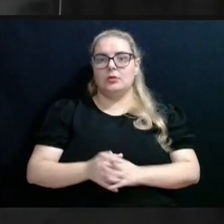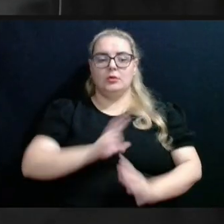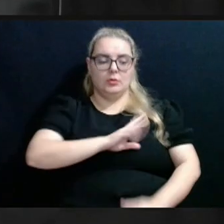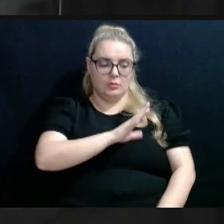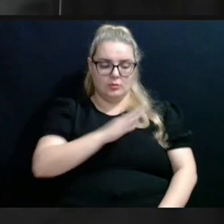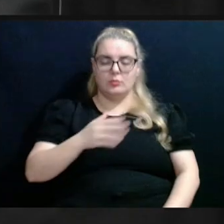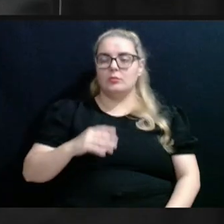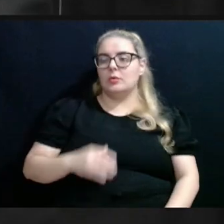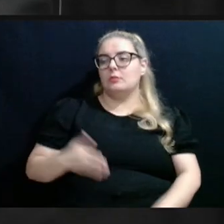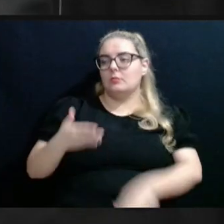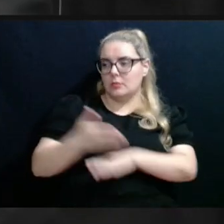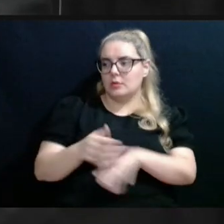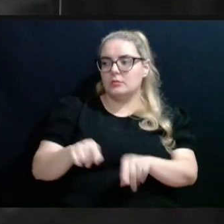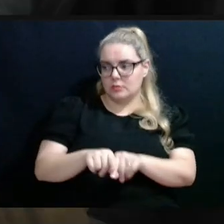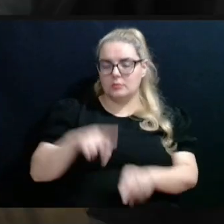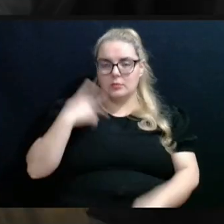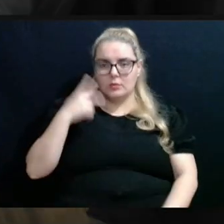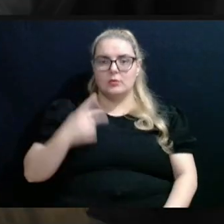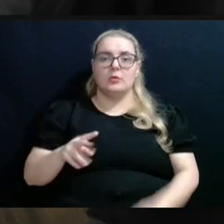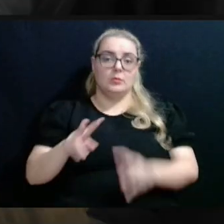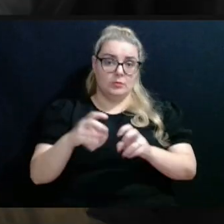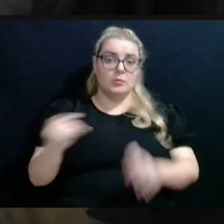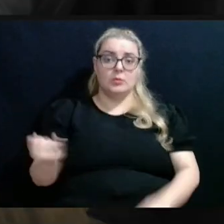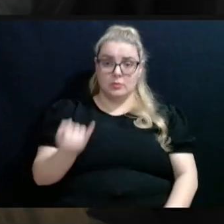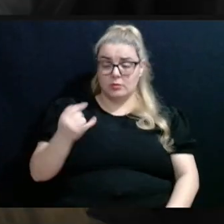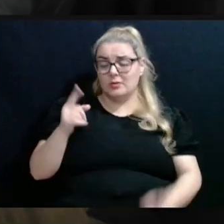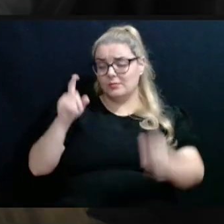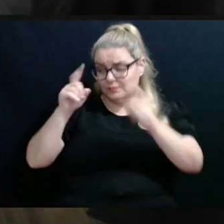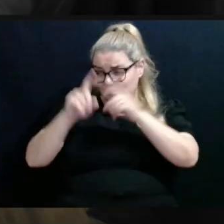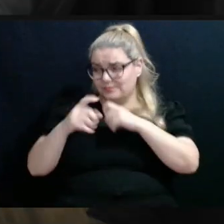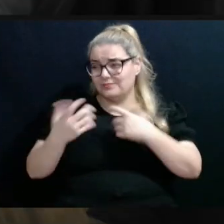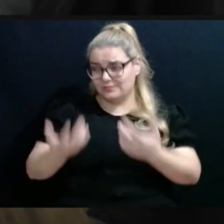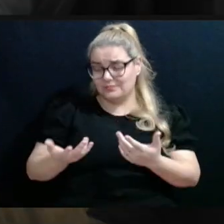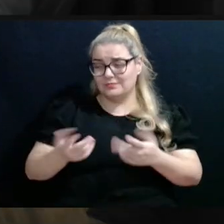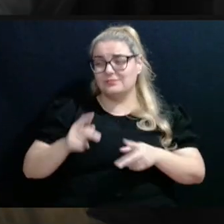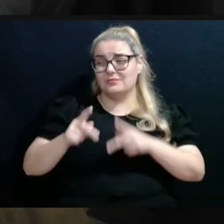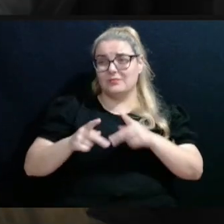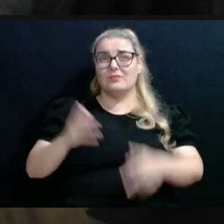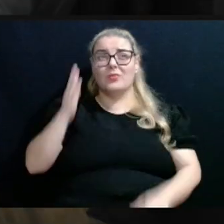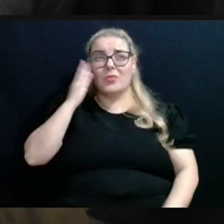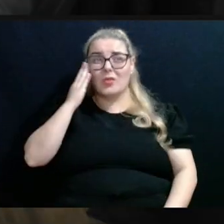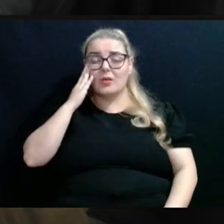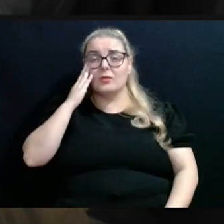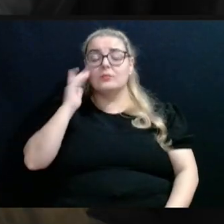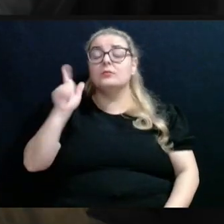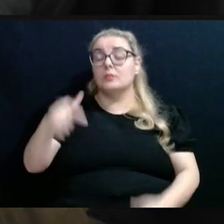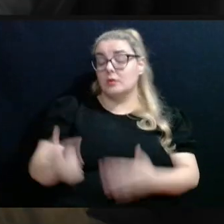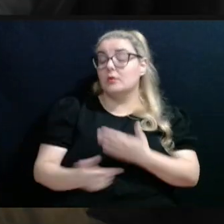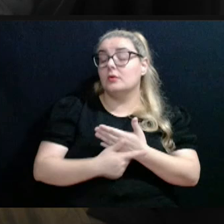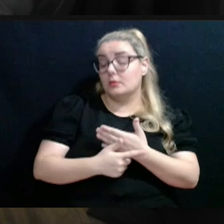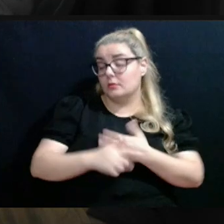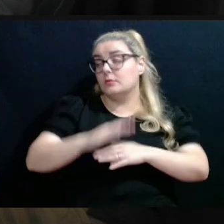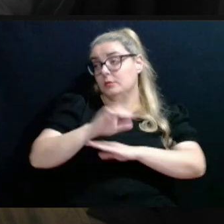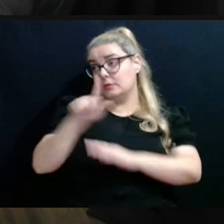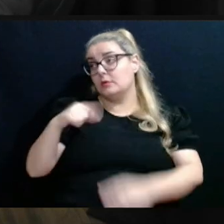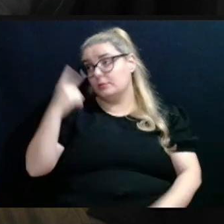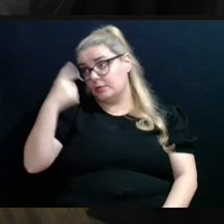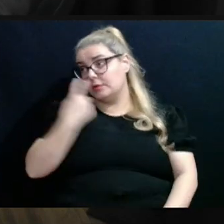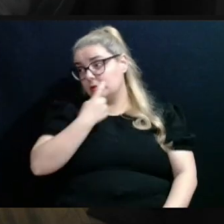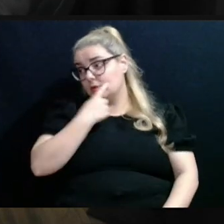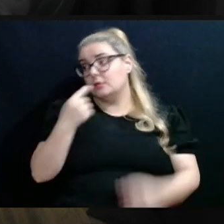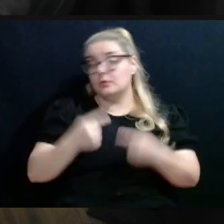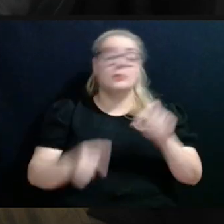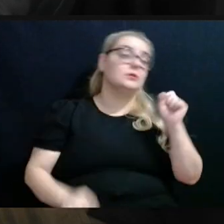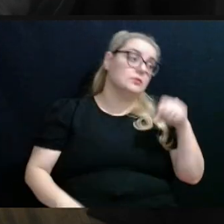é um assunto importante, é um tema que é complicado a população entender, mas é papel da Câmara, né, Mina? Sim. Debater esse assunto e levar à